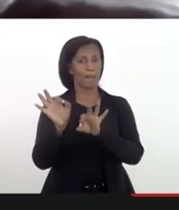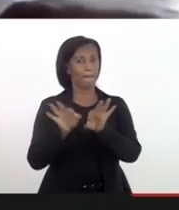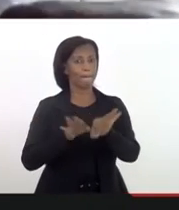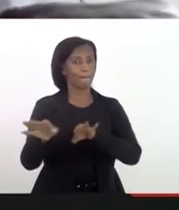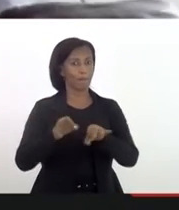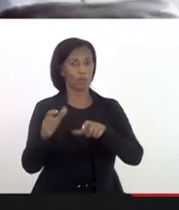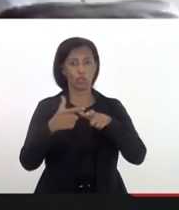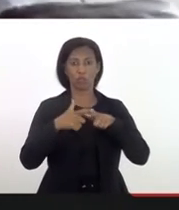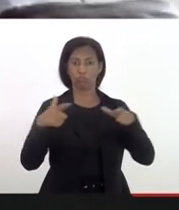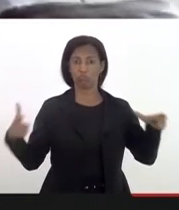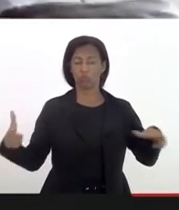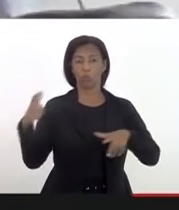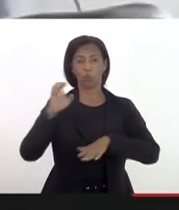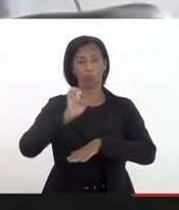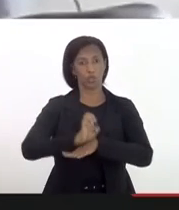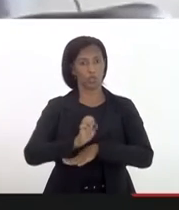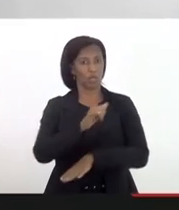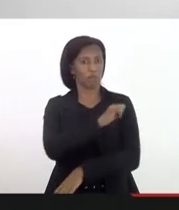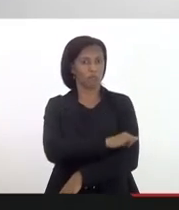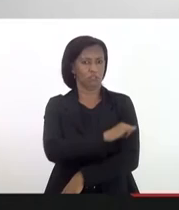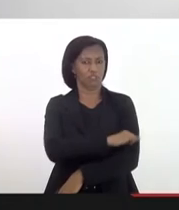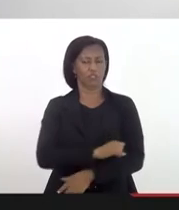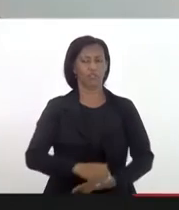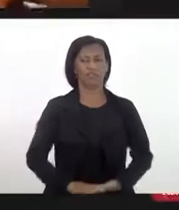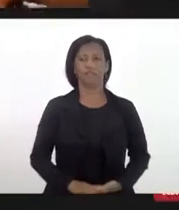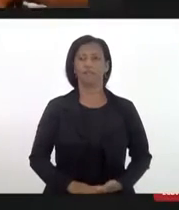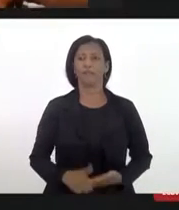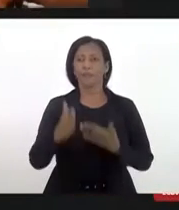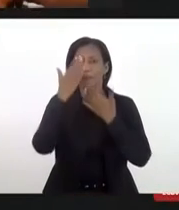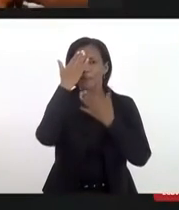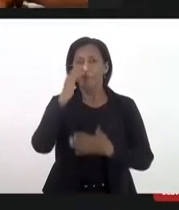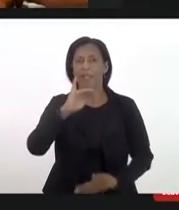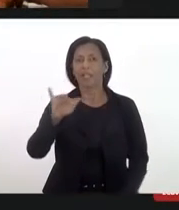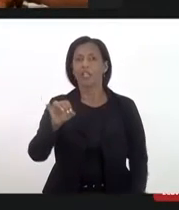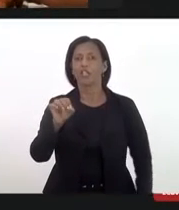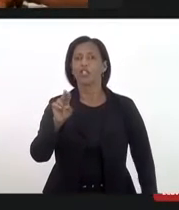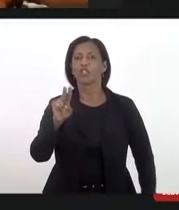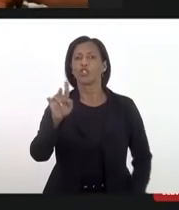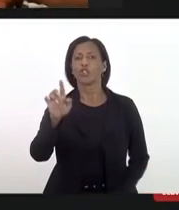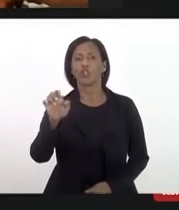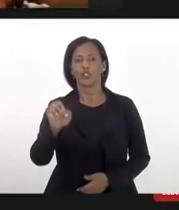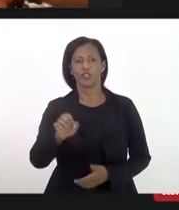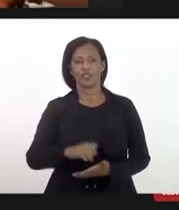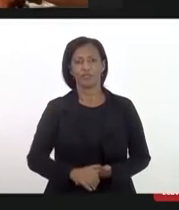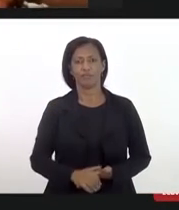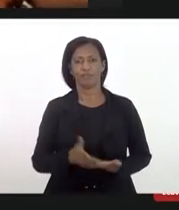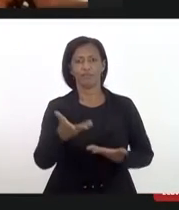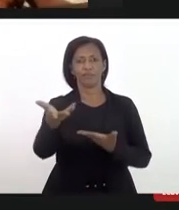para a recuperação do Estado do Rio de Janeiro. Obrigado. Obrigada, Jorge. Ricardo Martins.